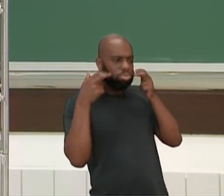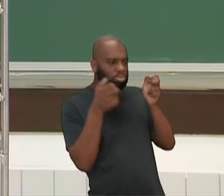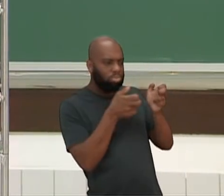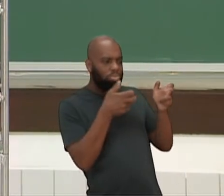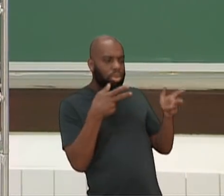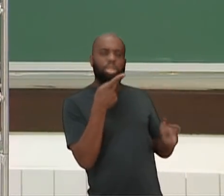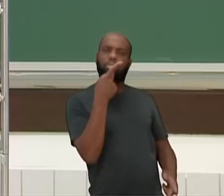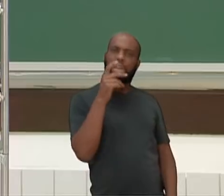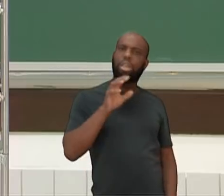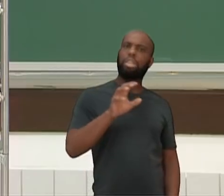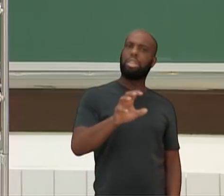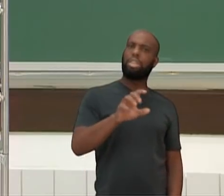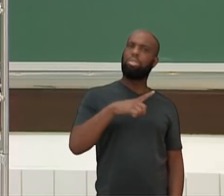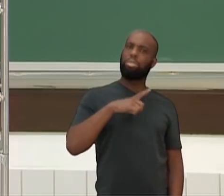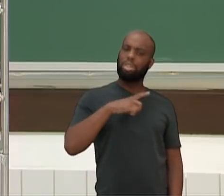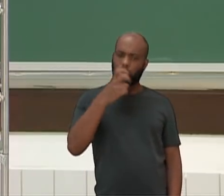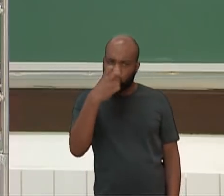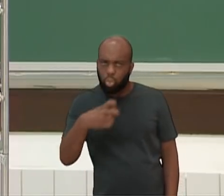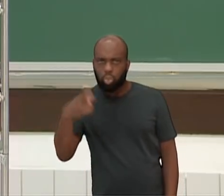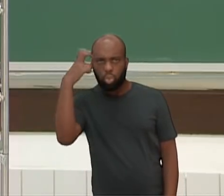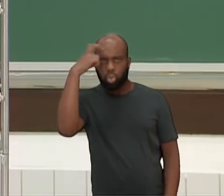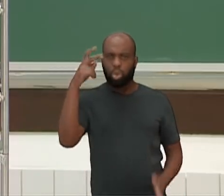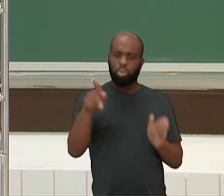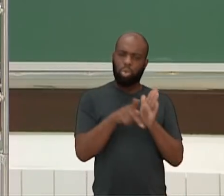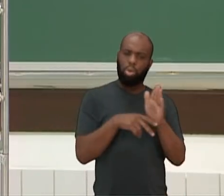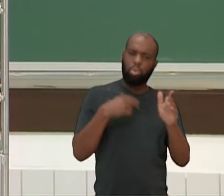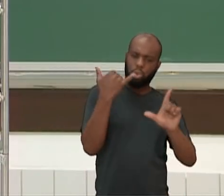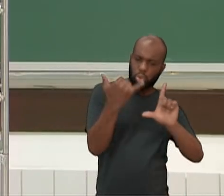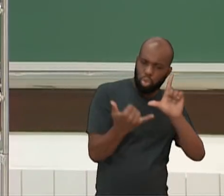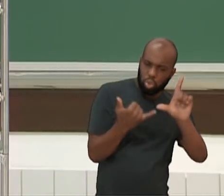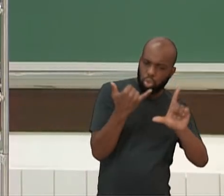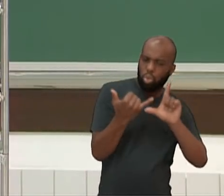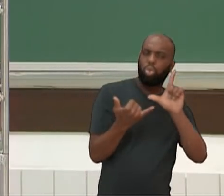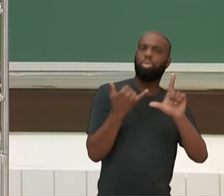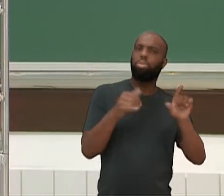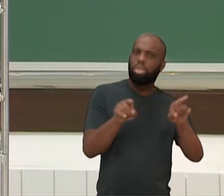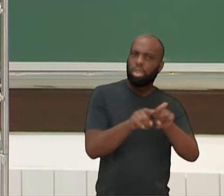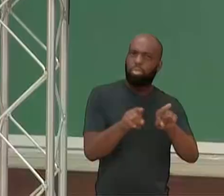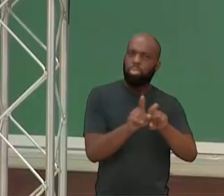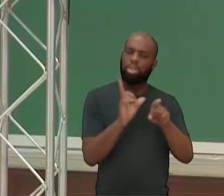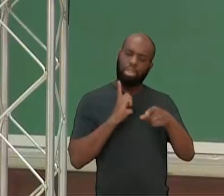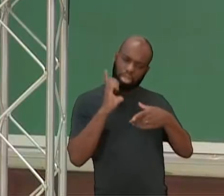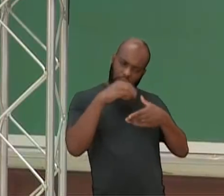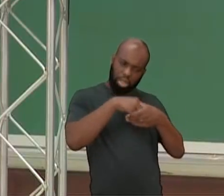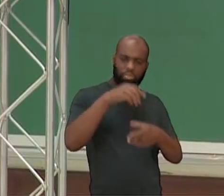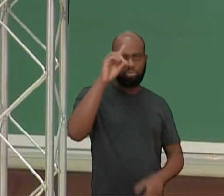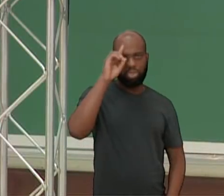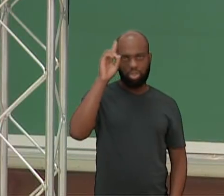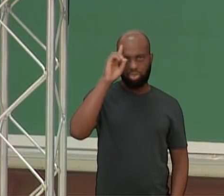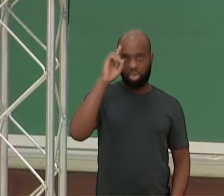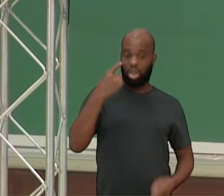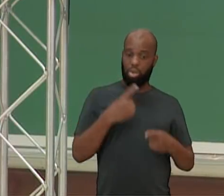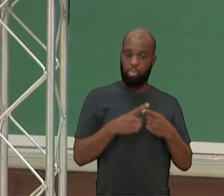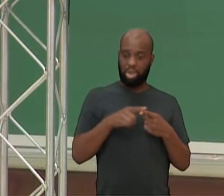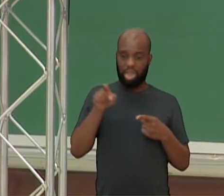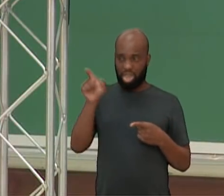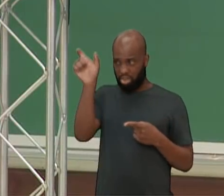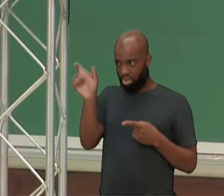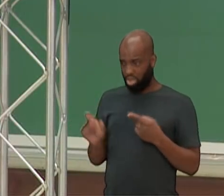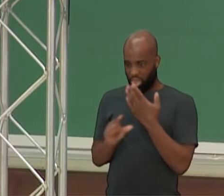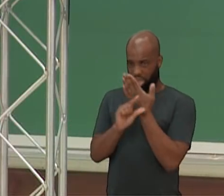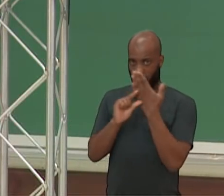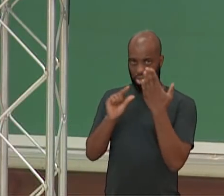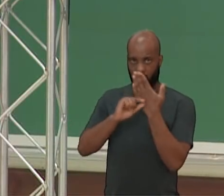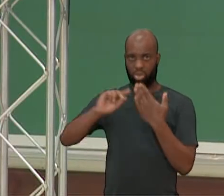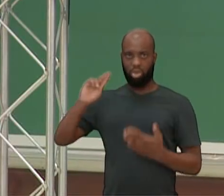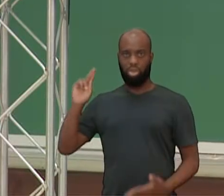cultura indígena. Eles têm uma carga, eles têm uma bagagem de estudo para poder falar isso. Então, tanto que eles têm essa bagagem que eles têm livros